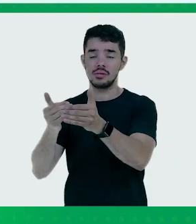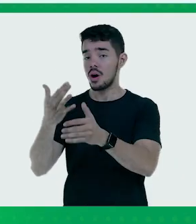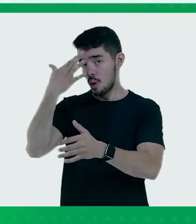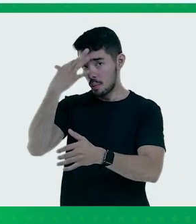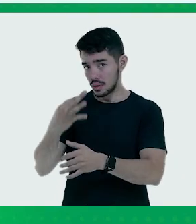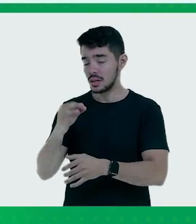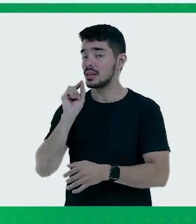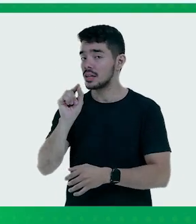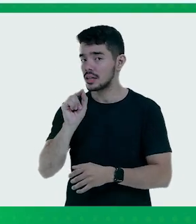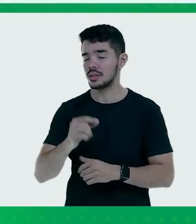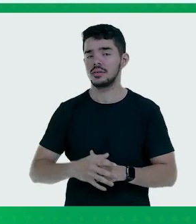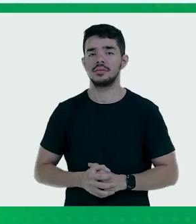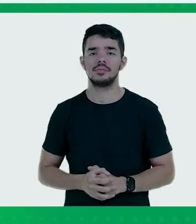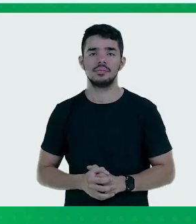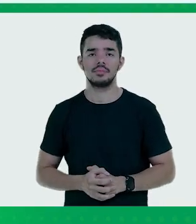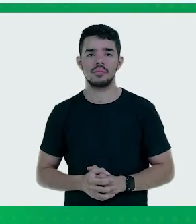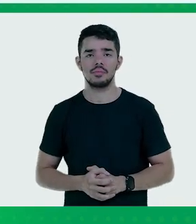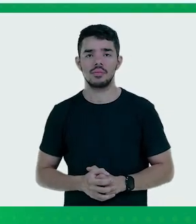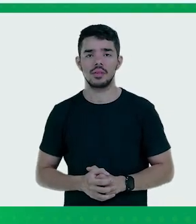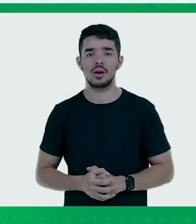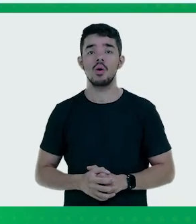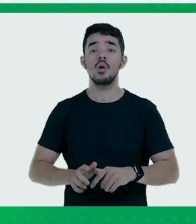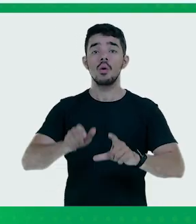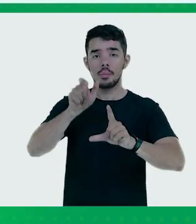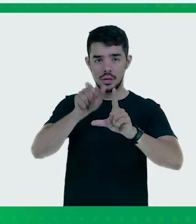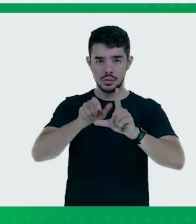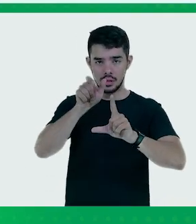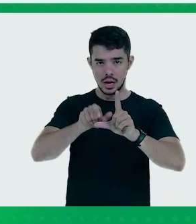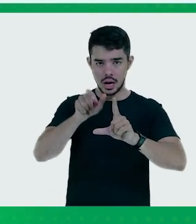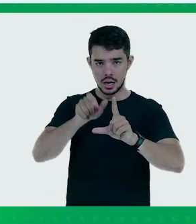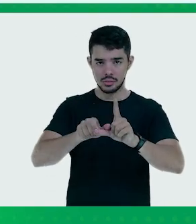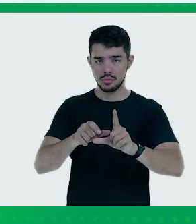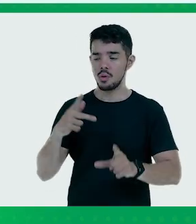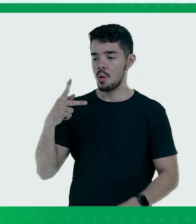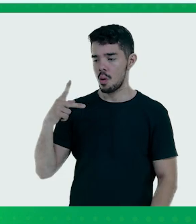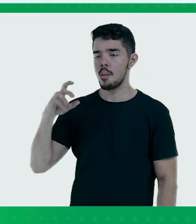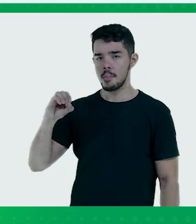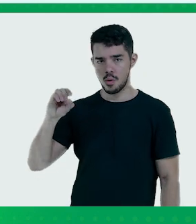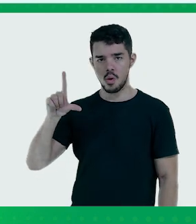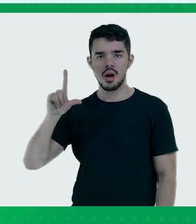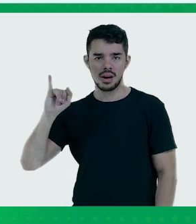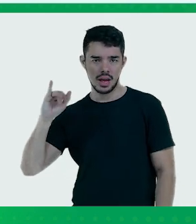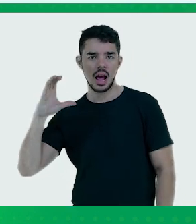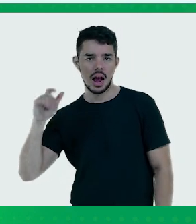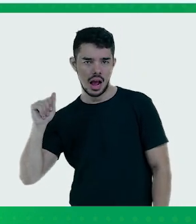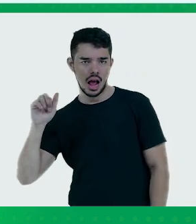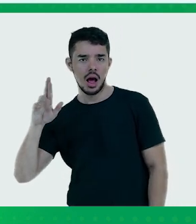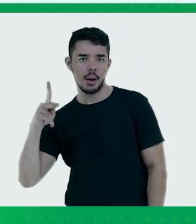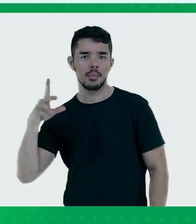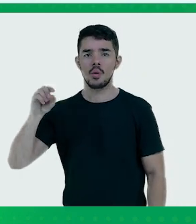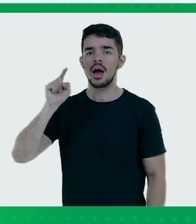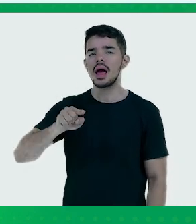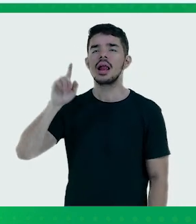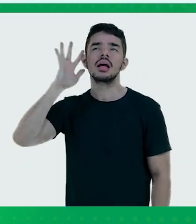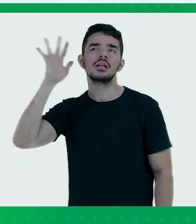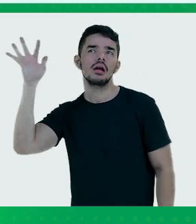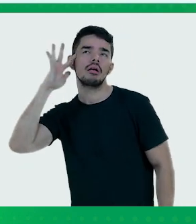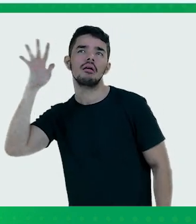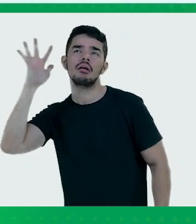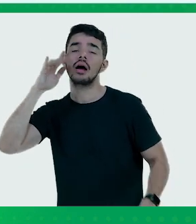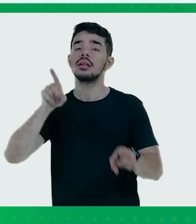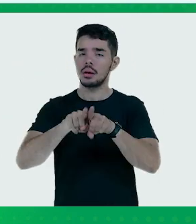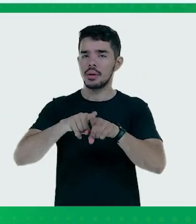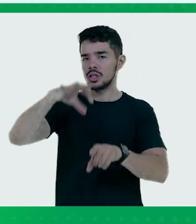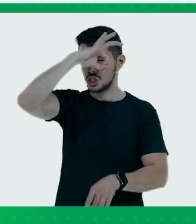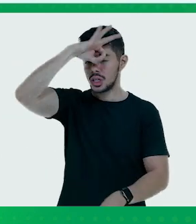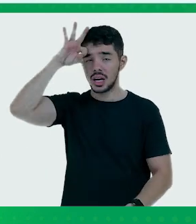compreender que este personagem, né, o Policarpo, que era idealista e ao mesmo tempo ingênuo, ele passa